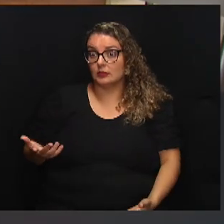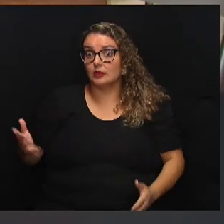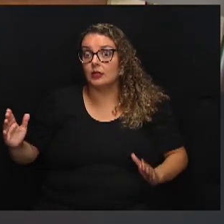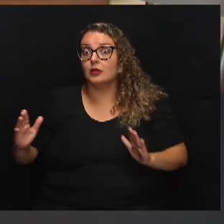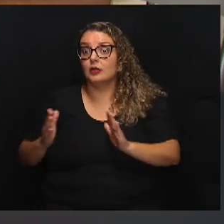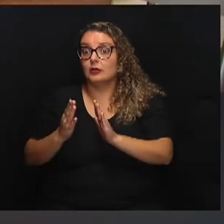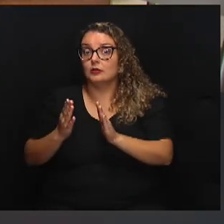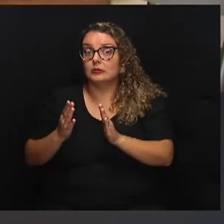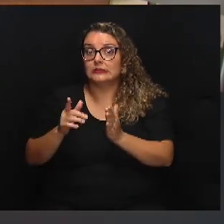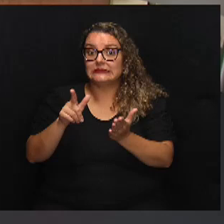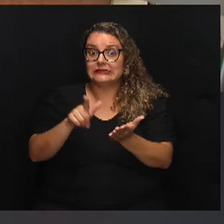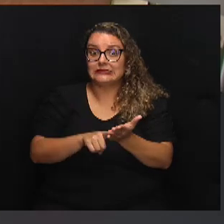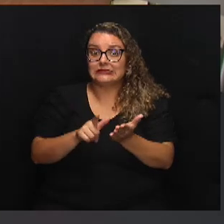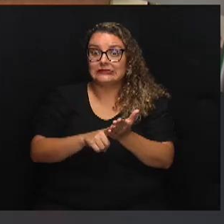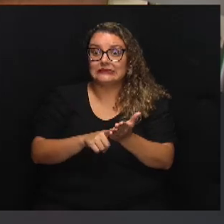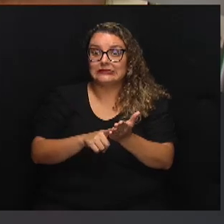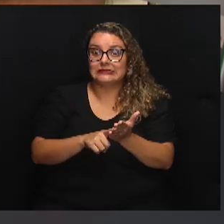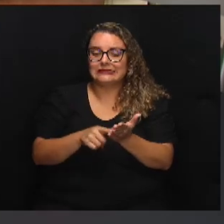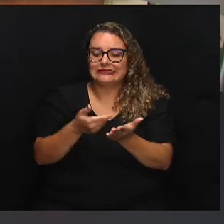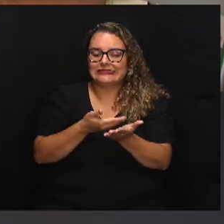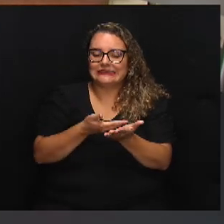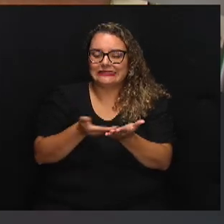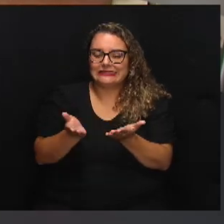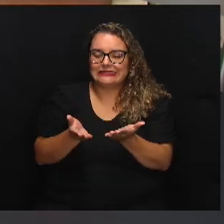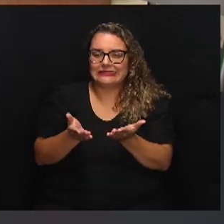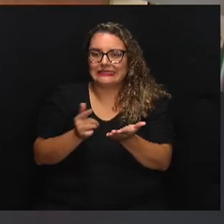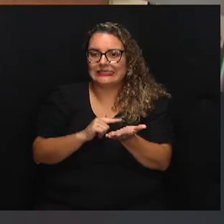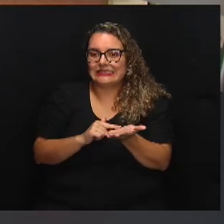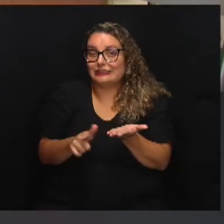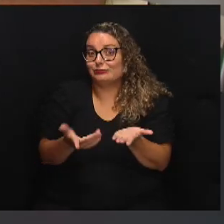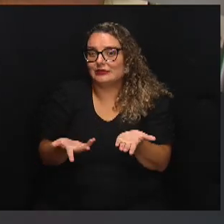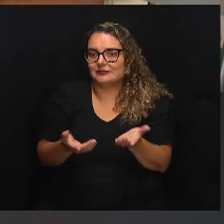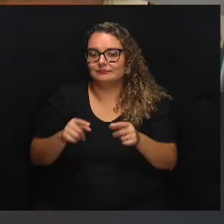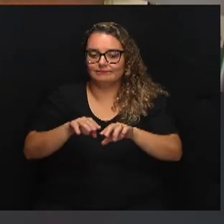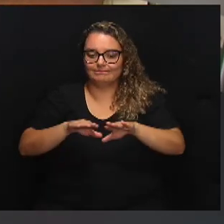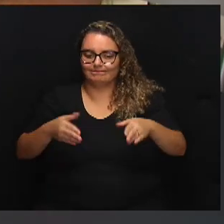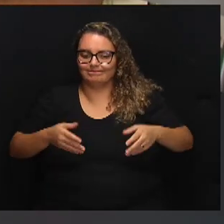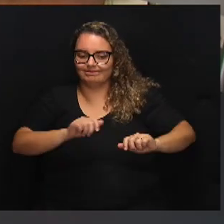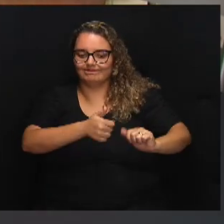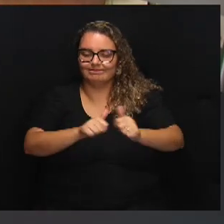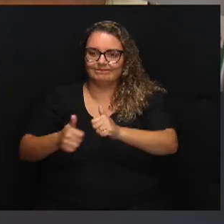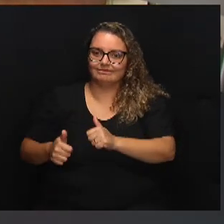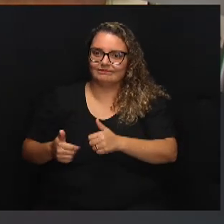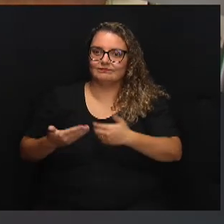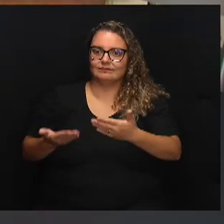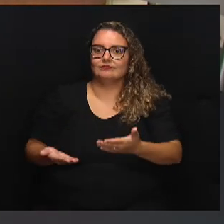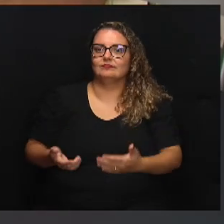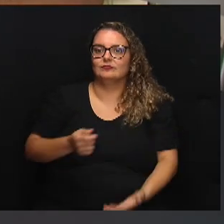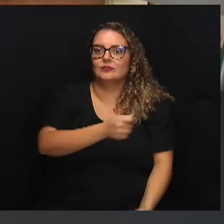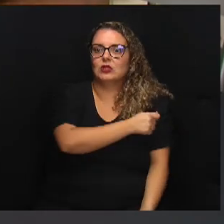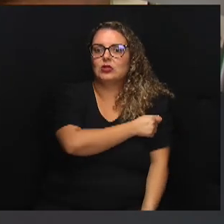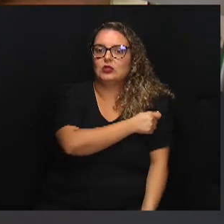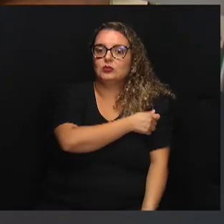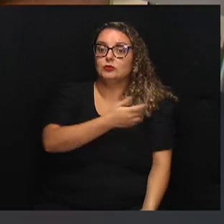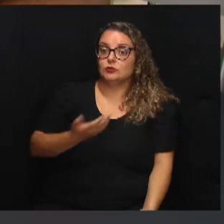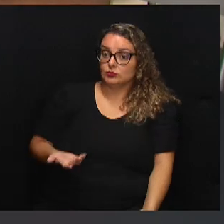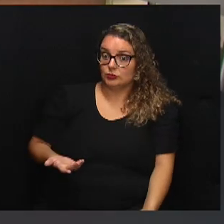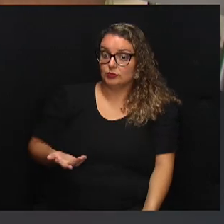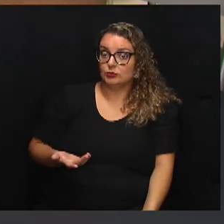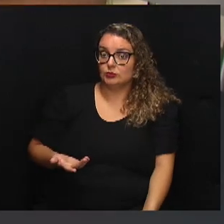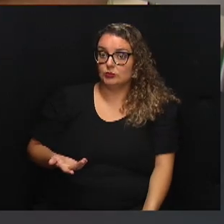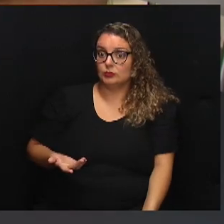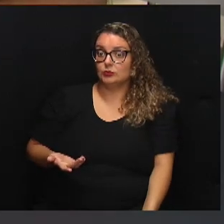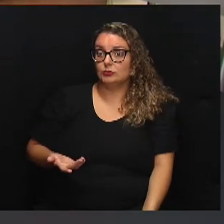folha em branco. Então, nós temos uma banca elaboradora que oferece ao aluno, dá ao aluno, atribui ao aluno